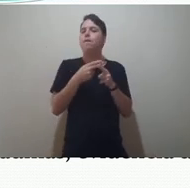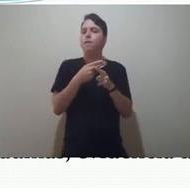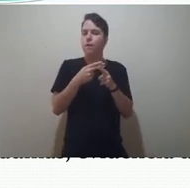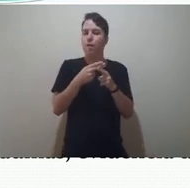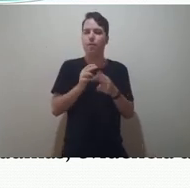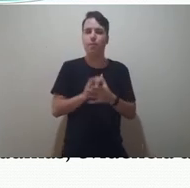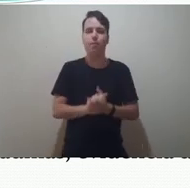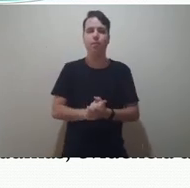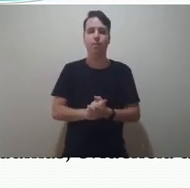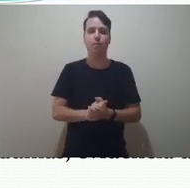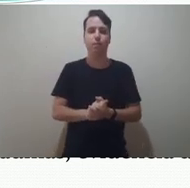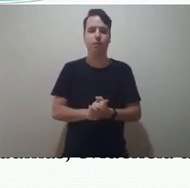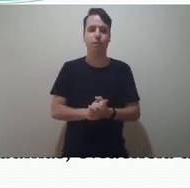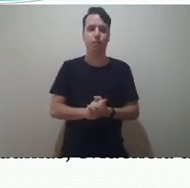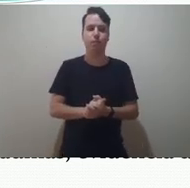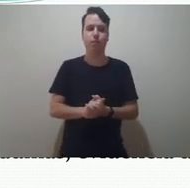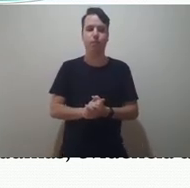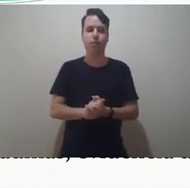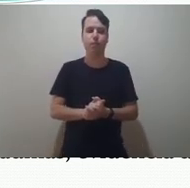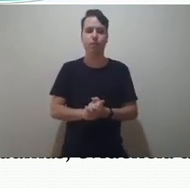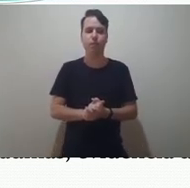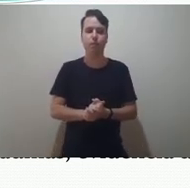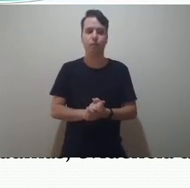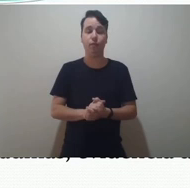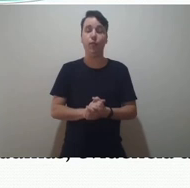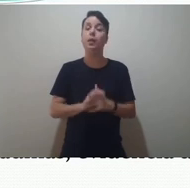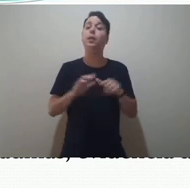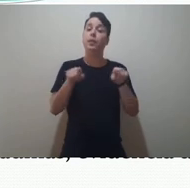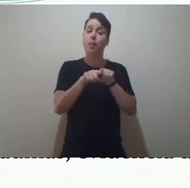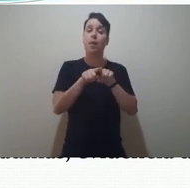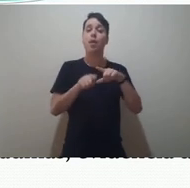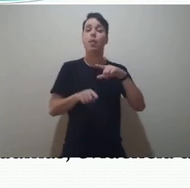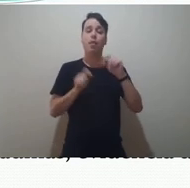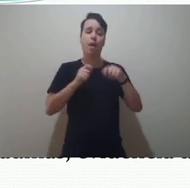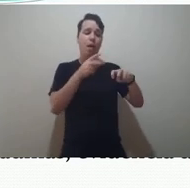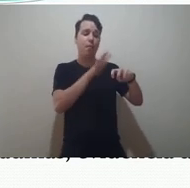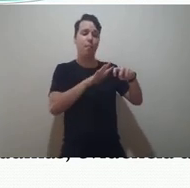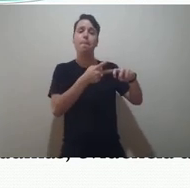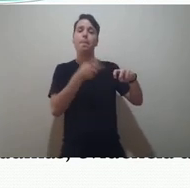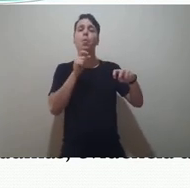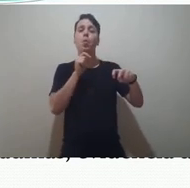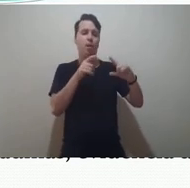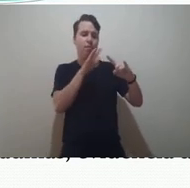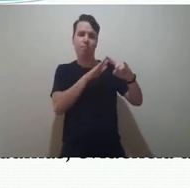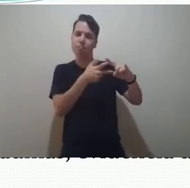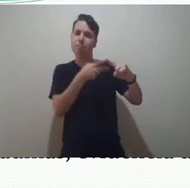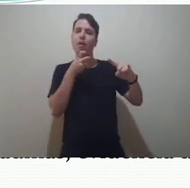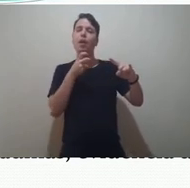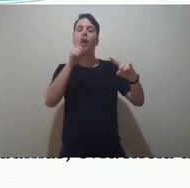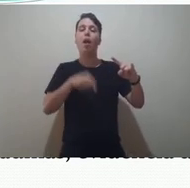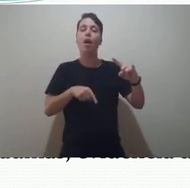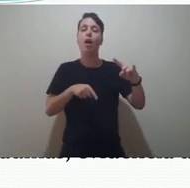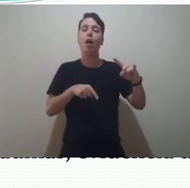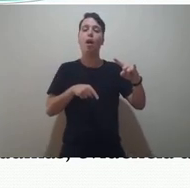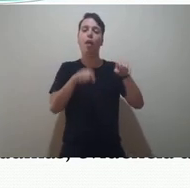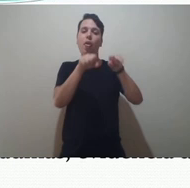Então, é assim que a gente pode identificar essas lesões por facadas. E as fraturas? As fraturas dos traumas